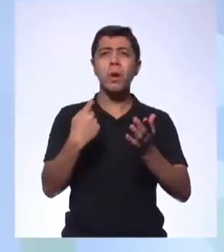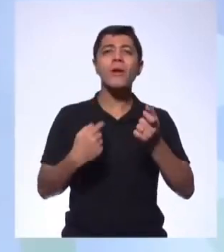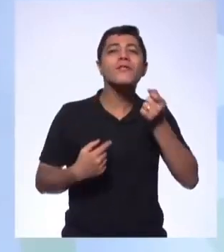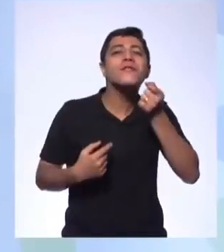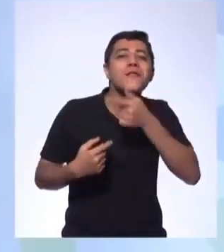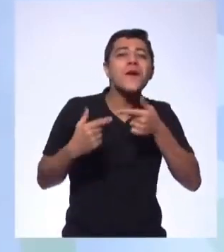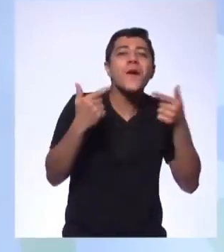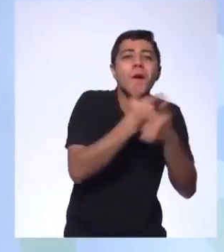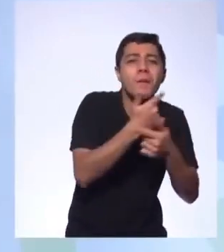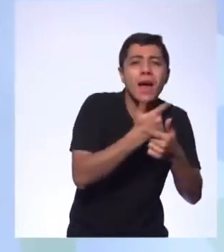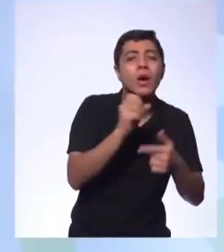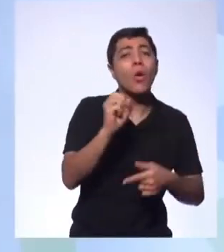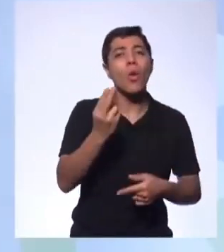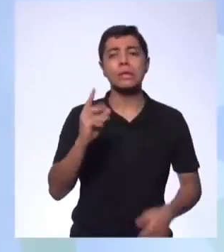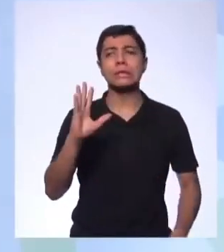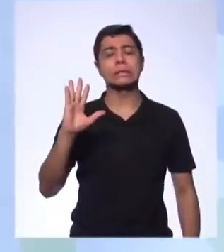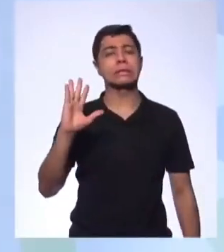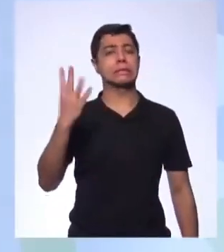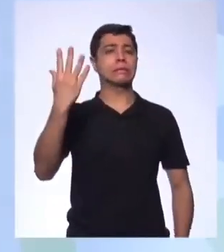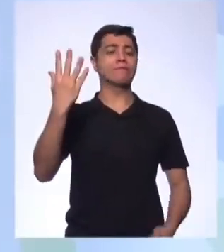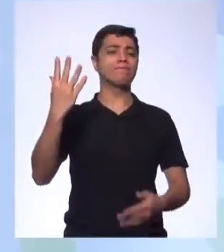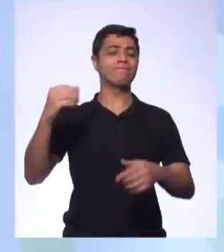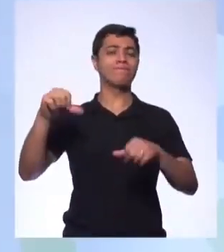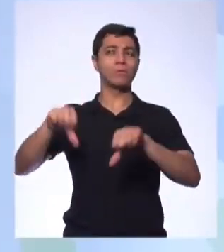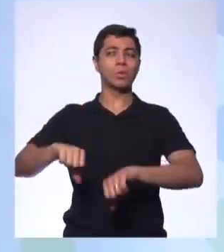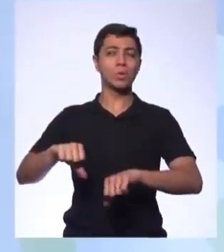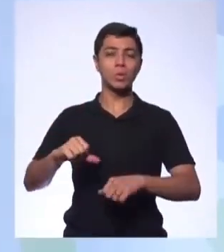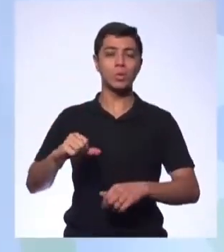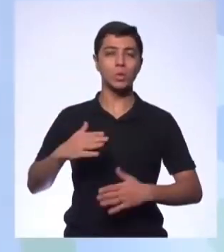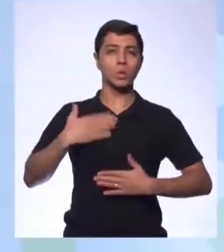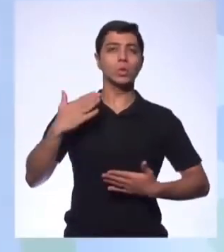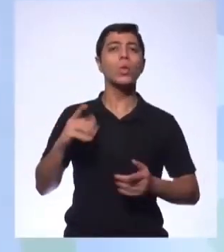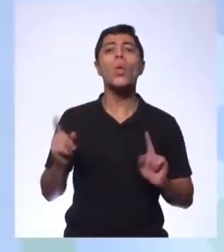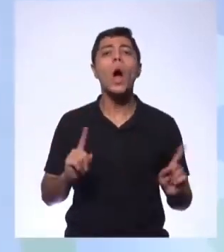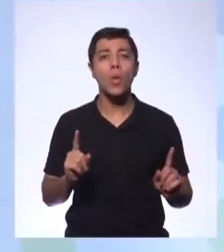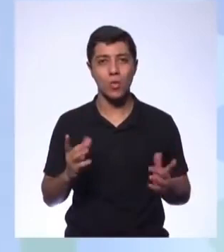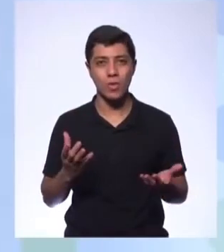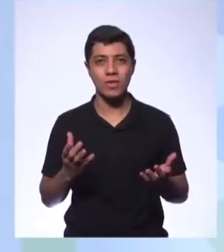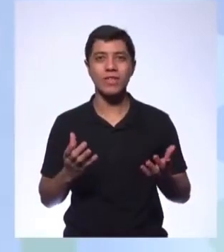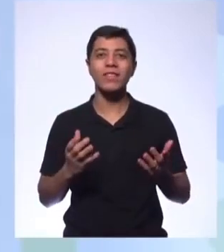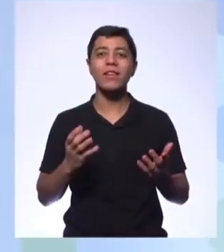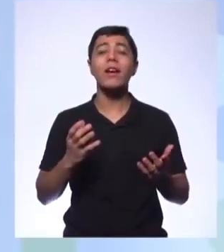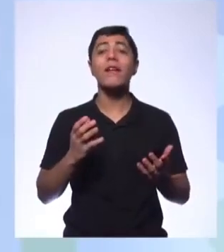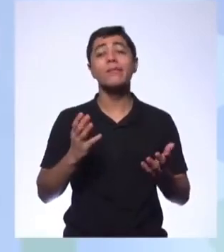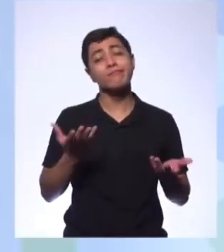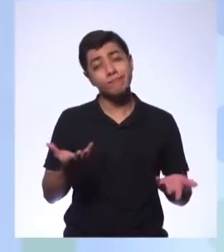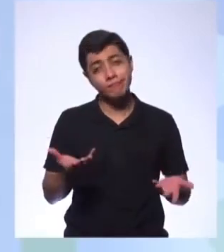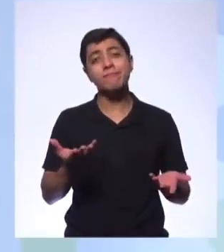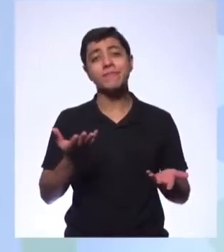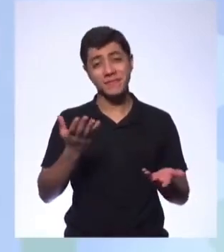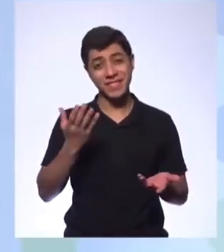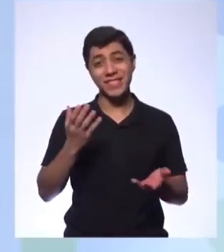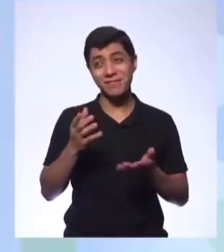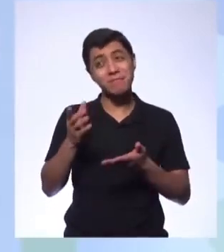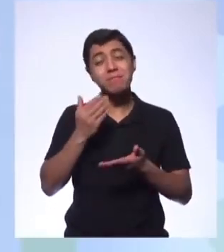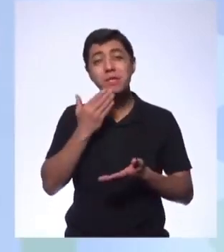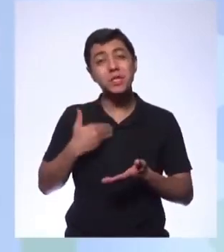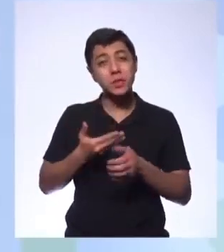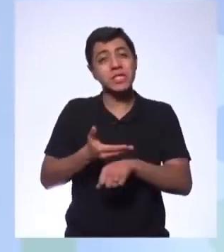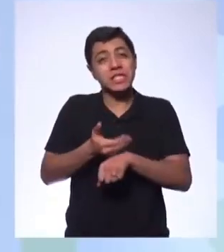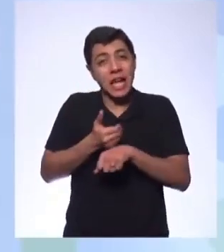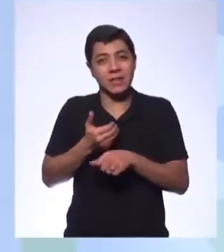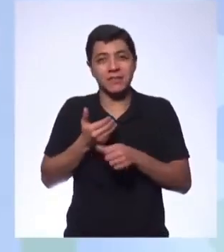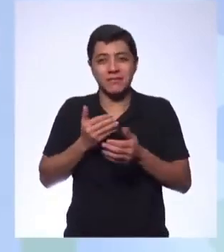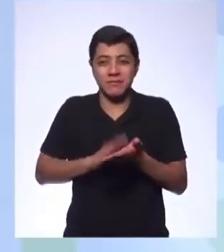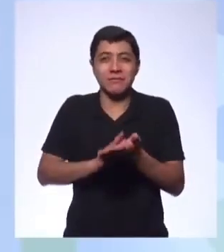falar não é tão legal. Professora, com relação ao coro, qual efeito essa fala inicial causa na plateia? O coro vir e